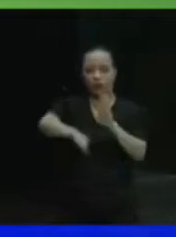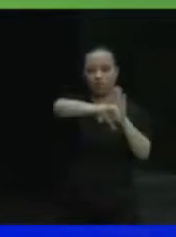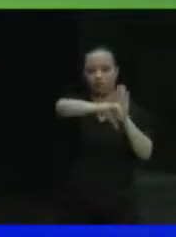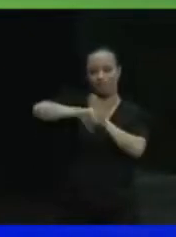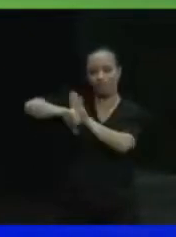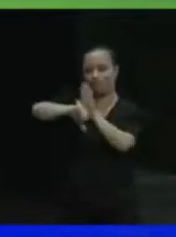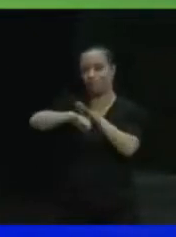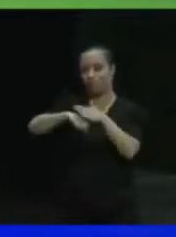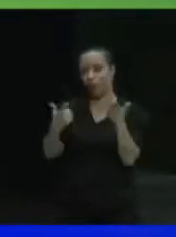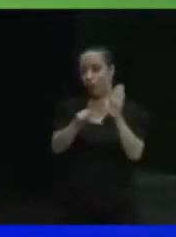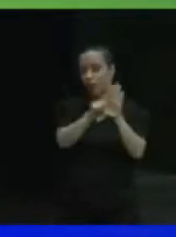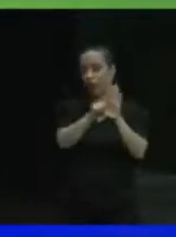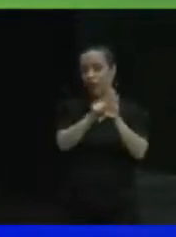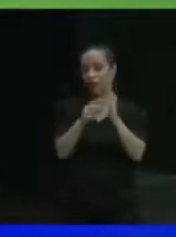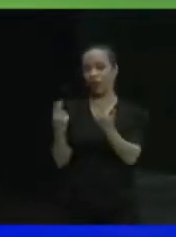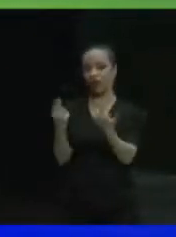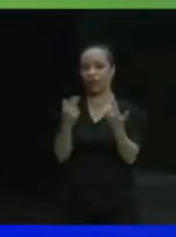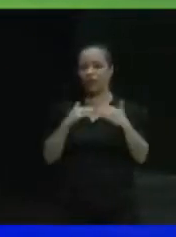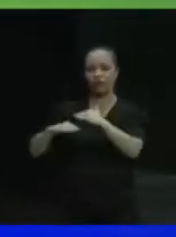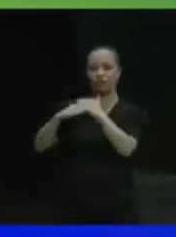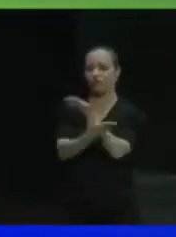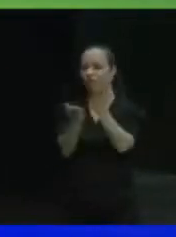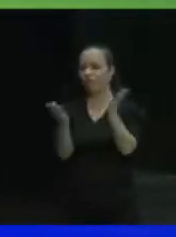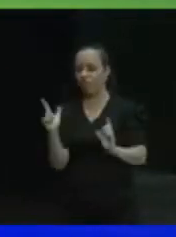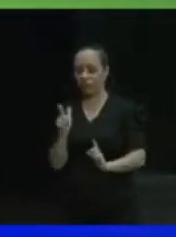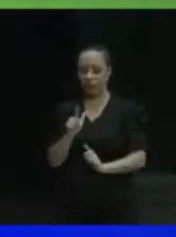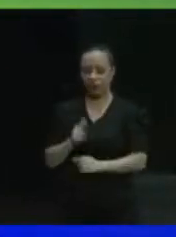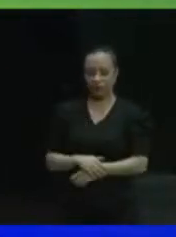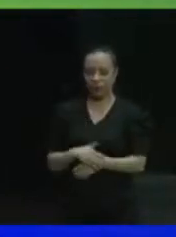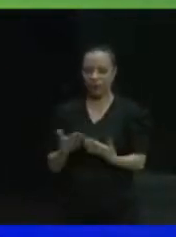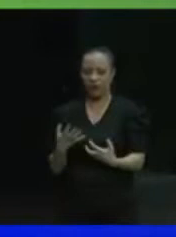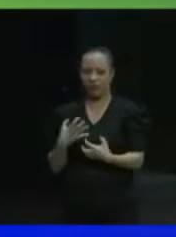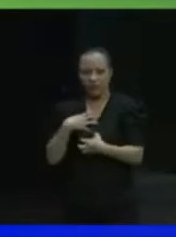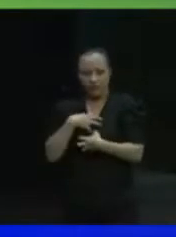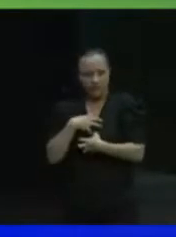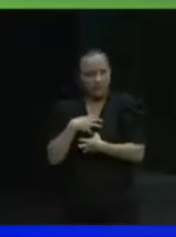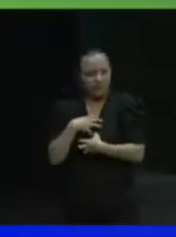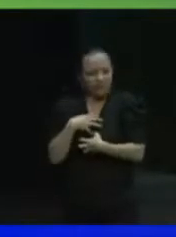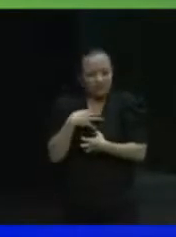está valendo para todos. Fica aquela sensação amarga